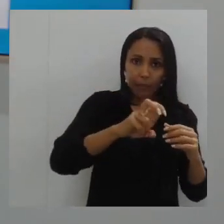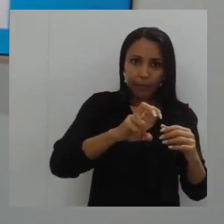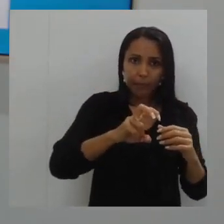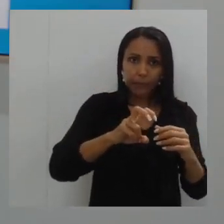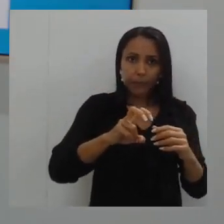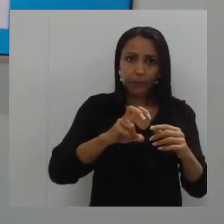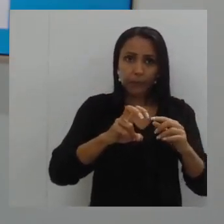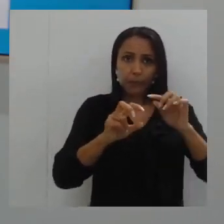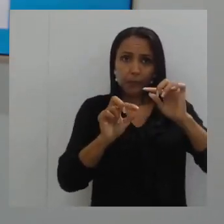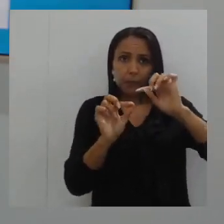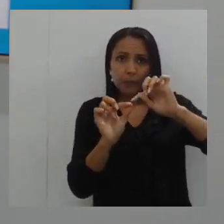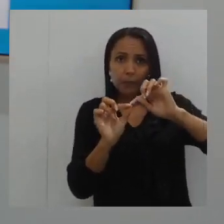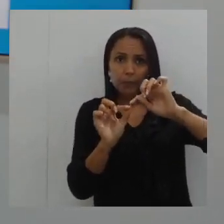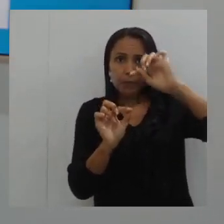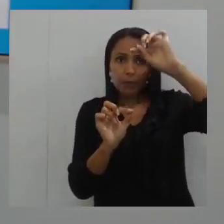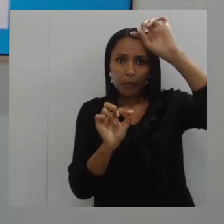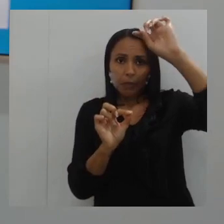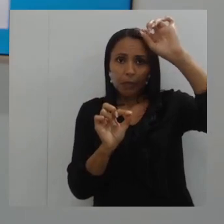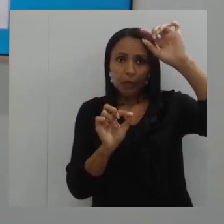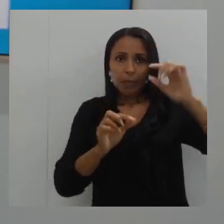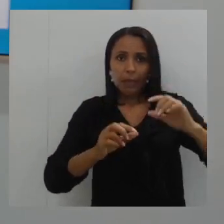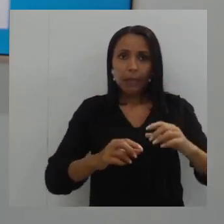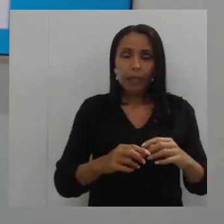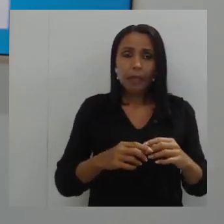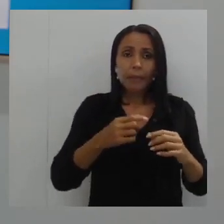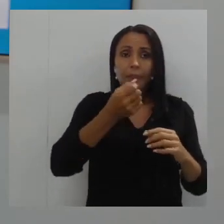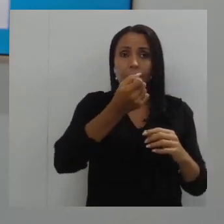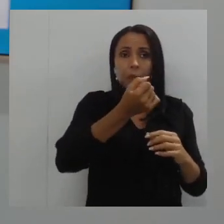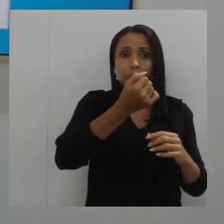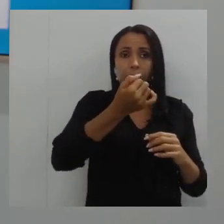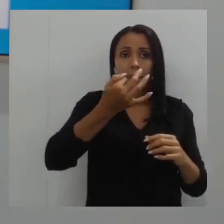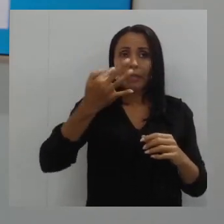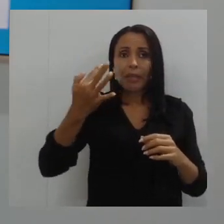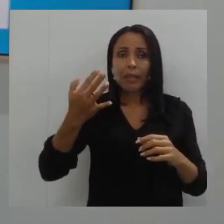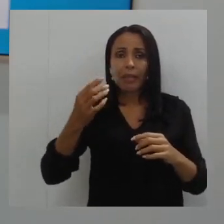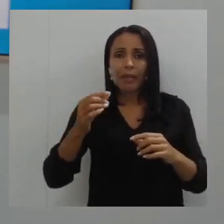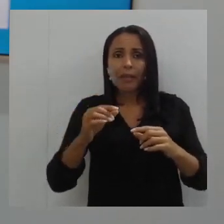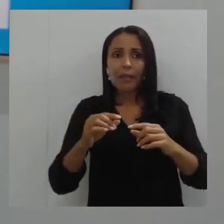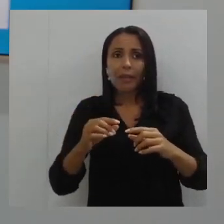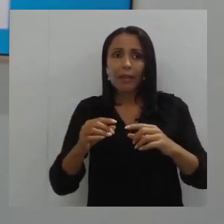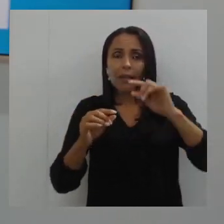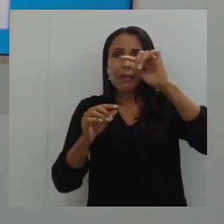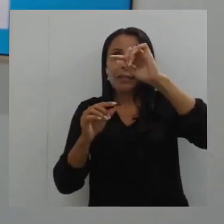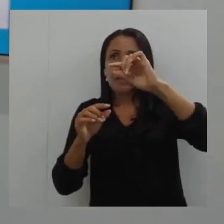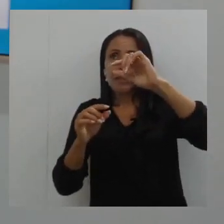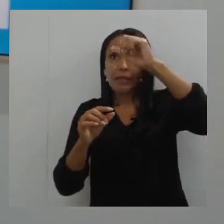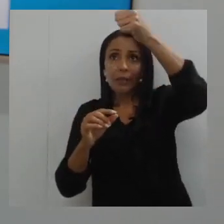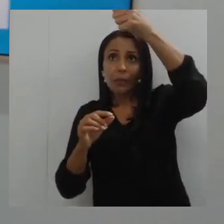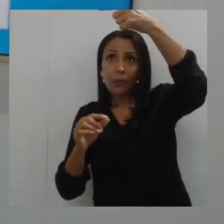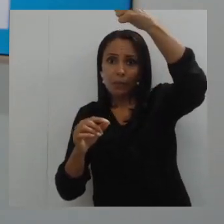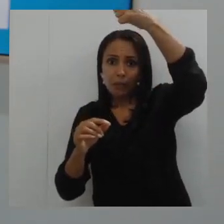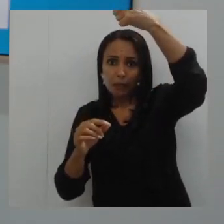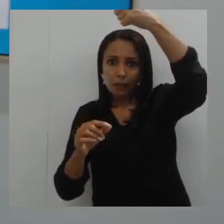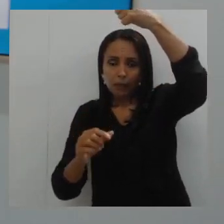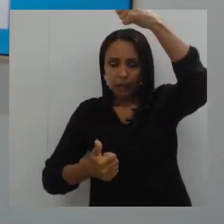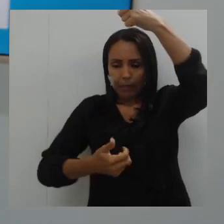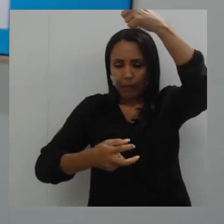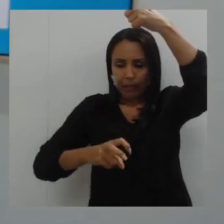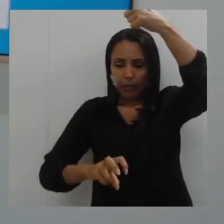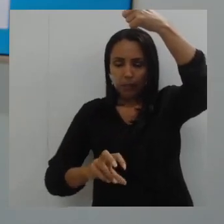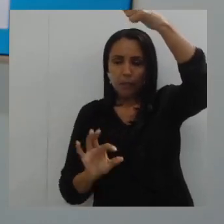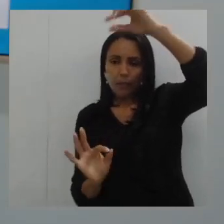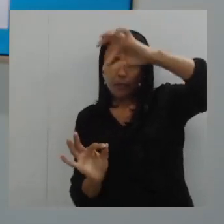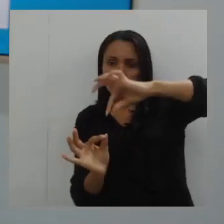aqui, 15. Então, para localizar isso aqui, eu vou contar até aqui em cima, onde tem o número 12. Então, o meu primeiro, para